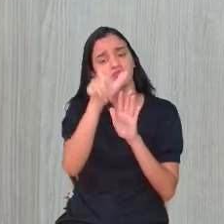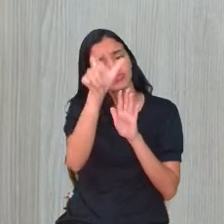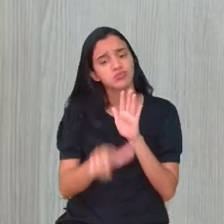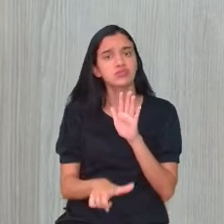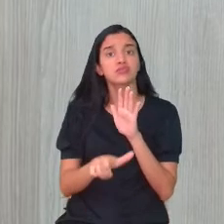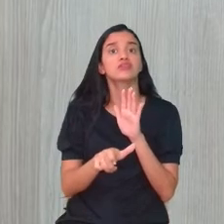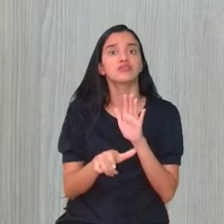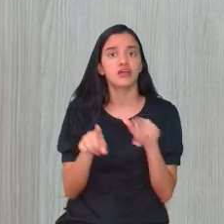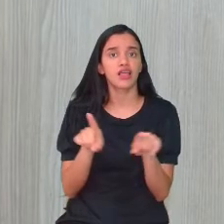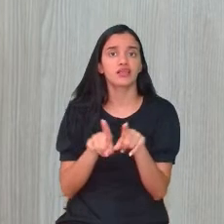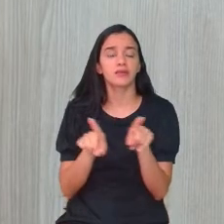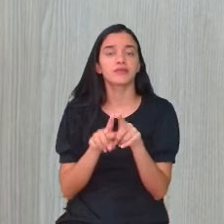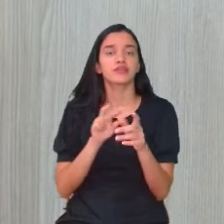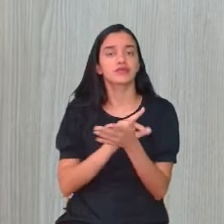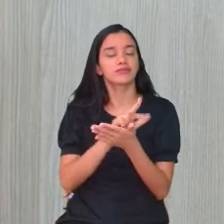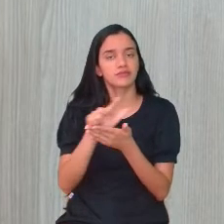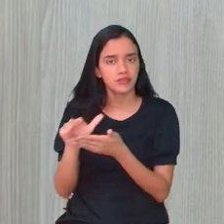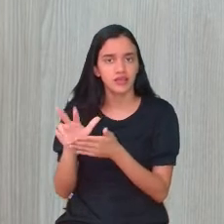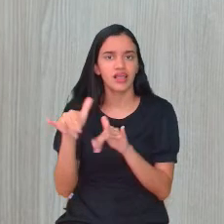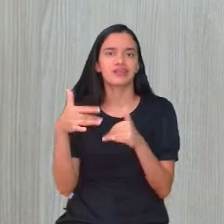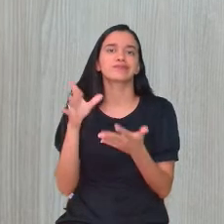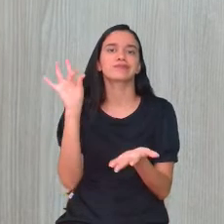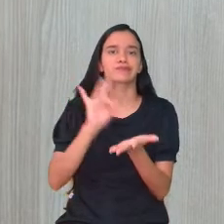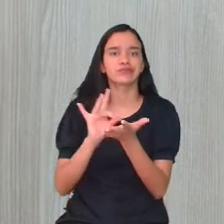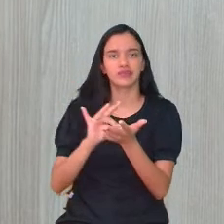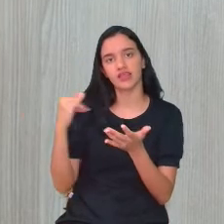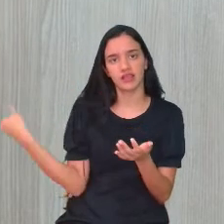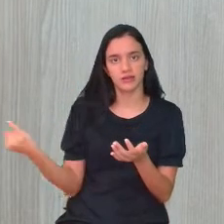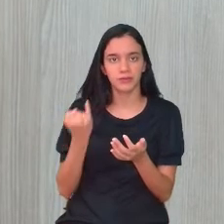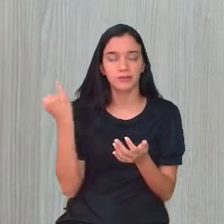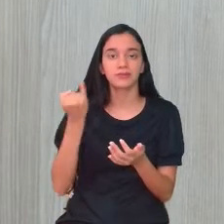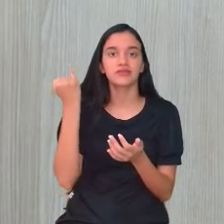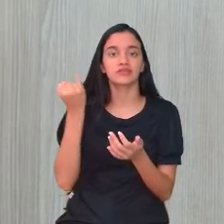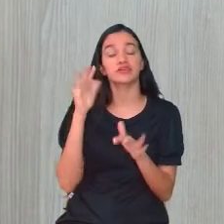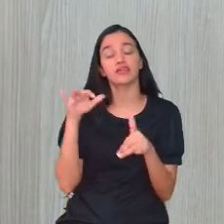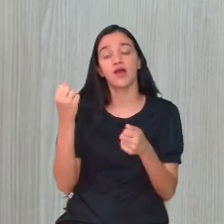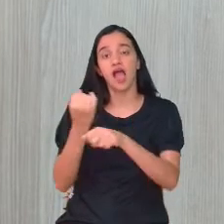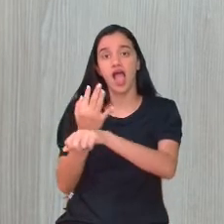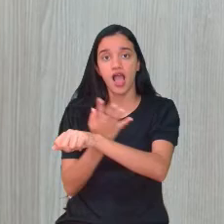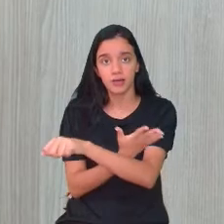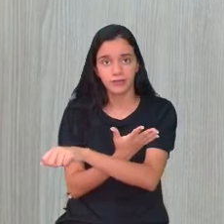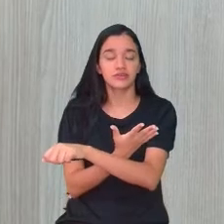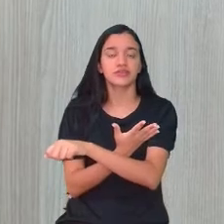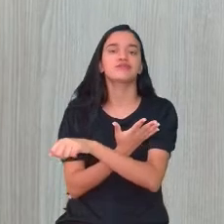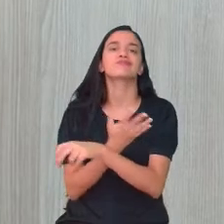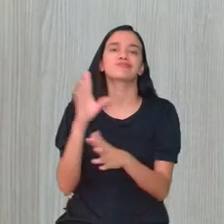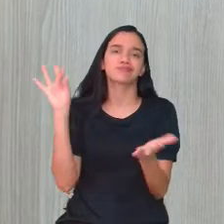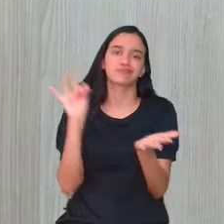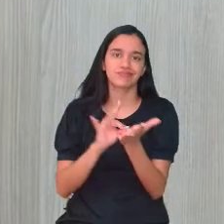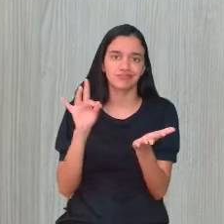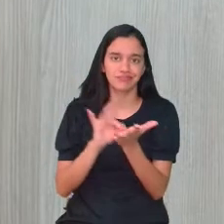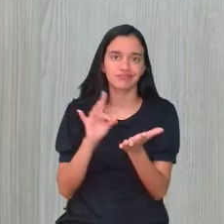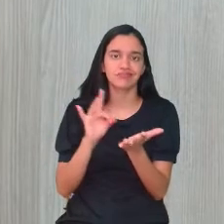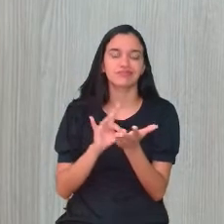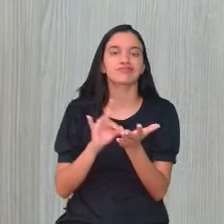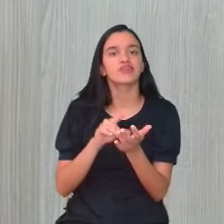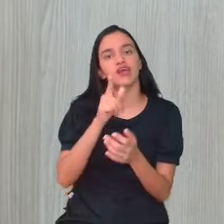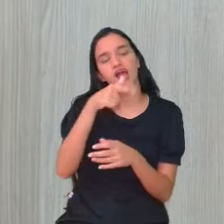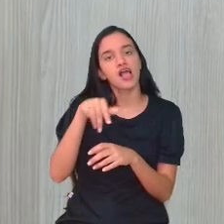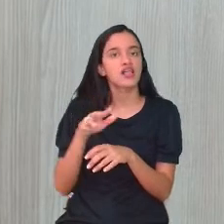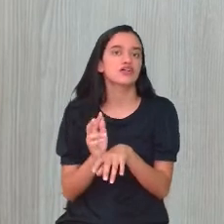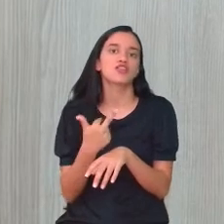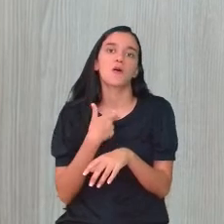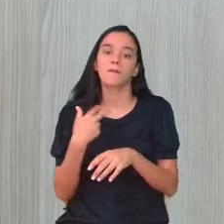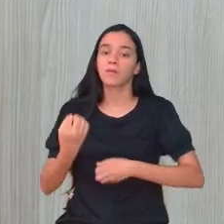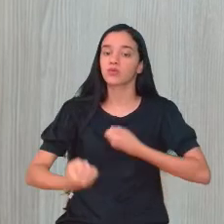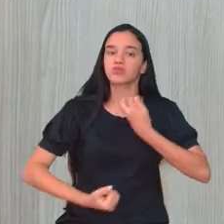também, né? Dessa diversidade que realmente é importantíssima. Então, a emoção que fica aí realmente, né? Que você não pode